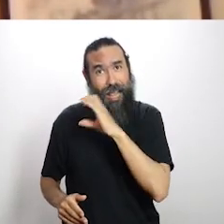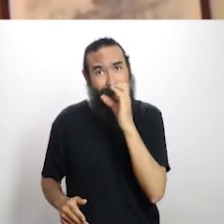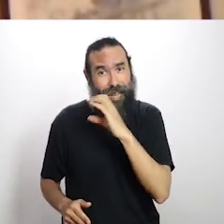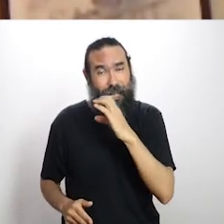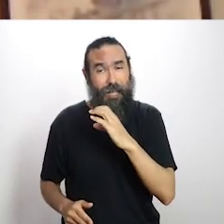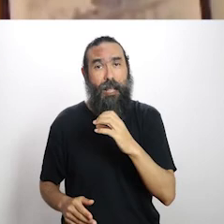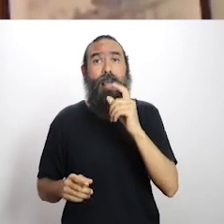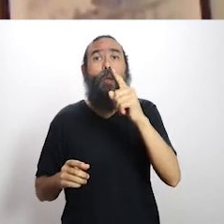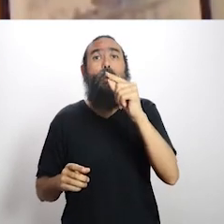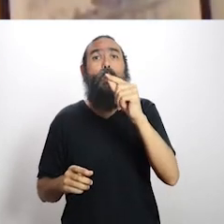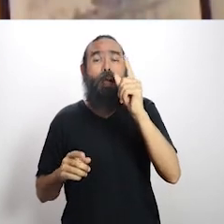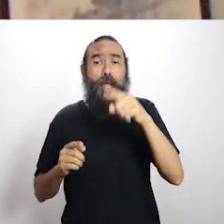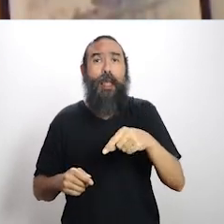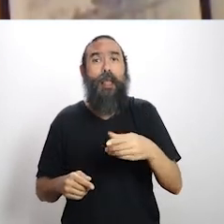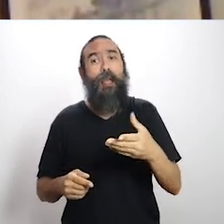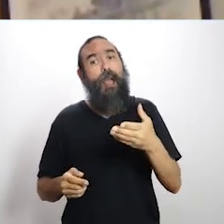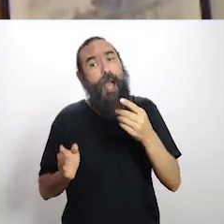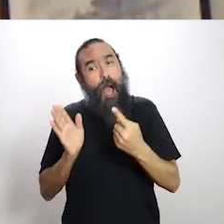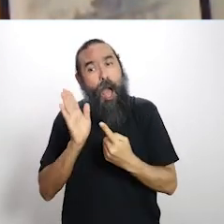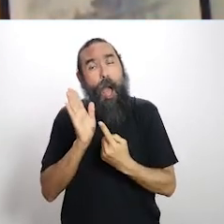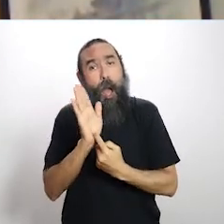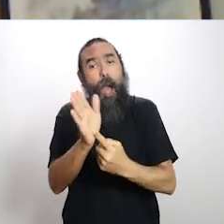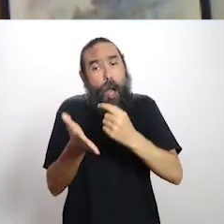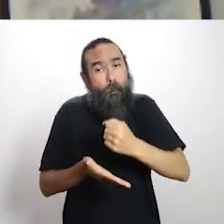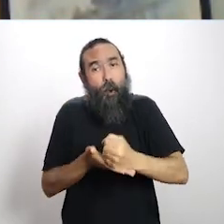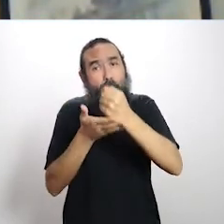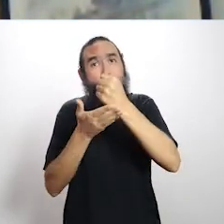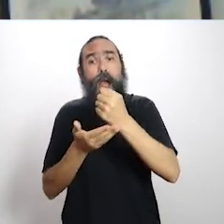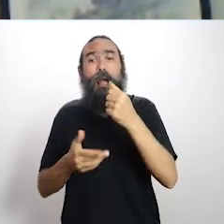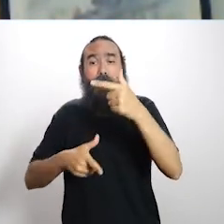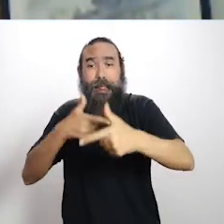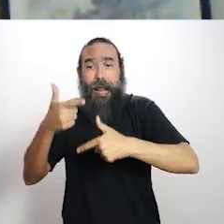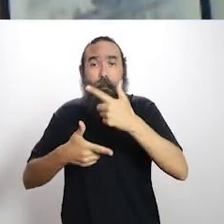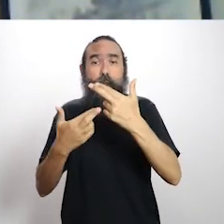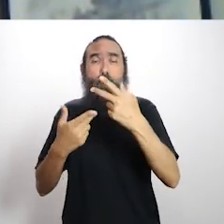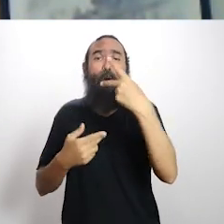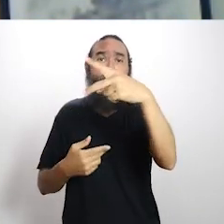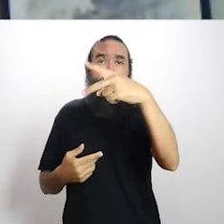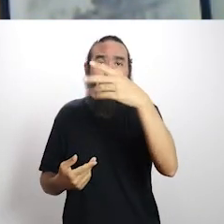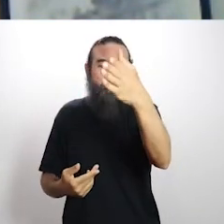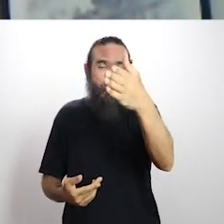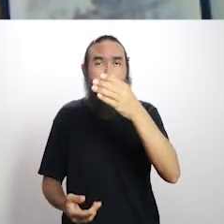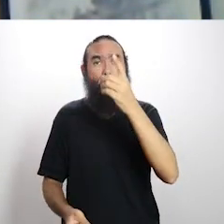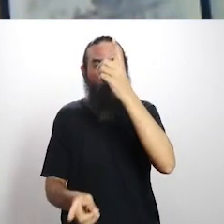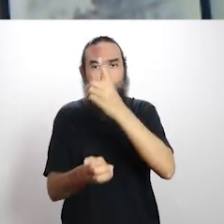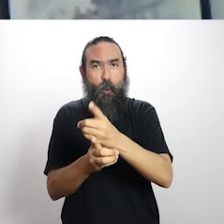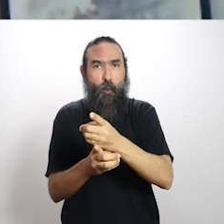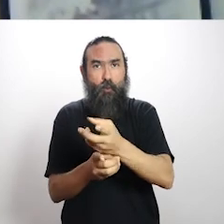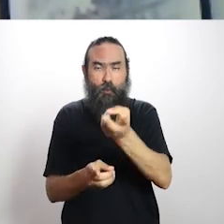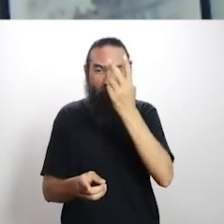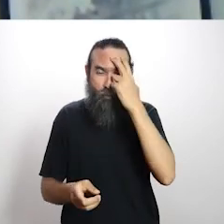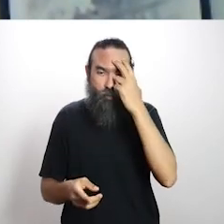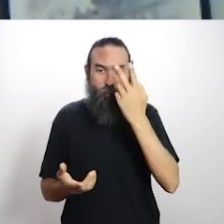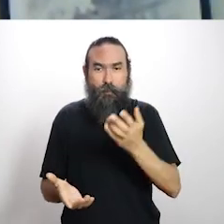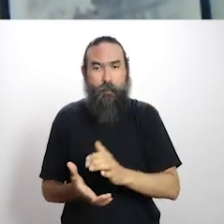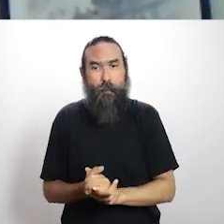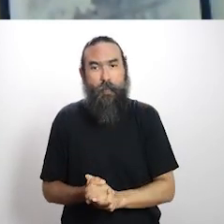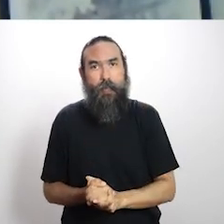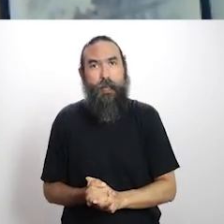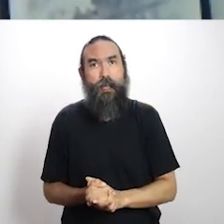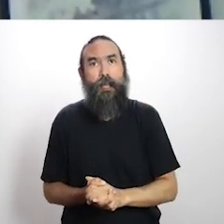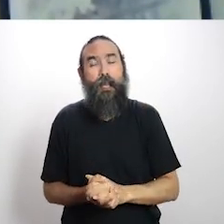difícil do país isso é até uma contradição porque esse esse ambiente de